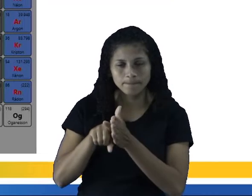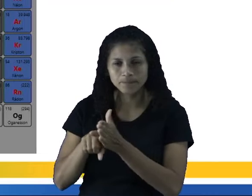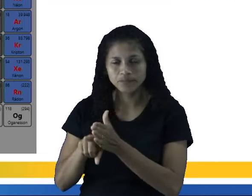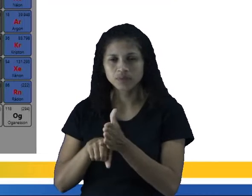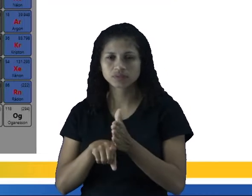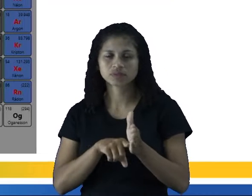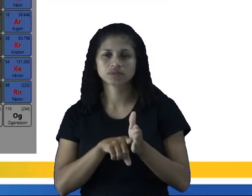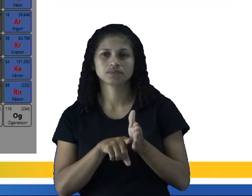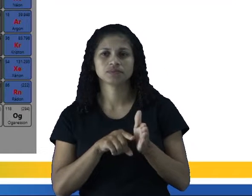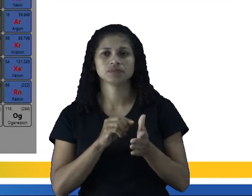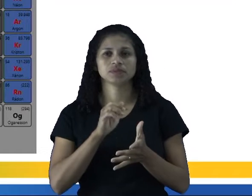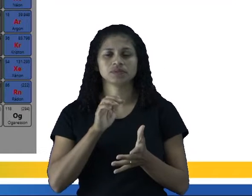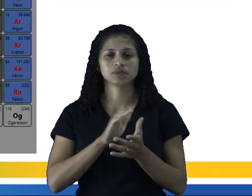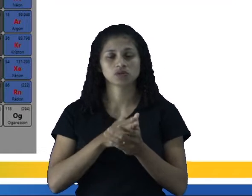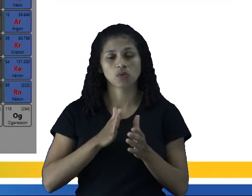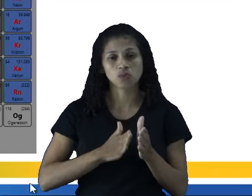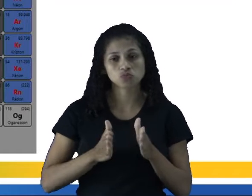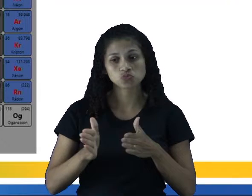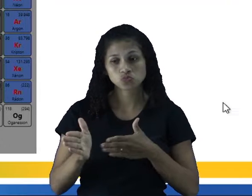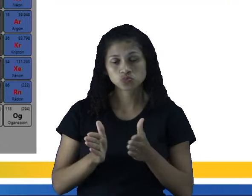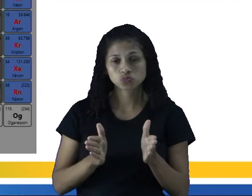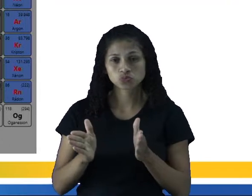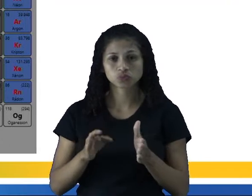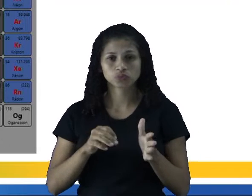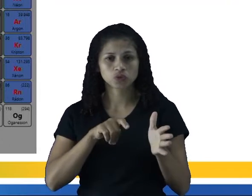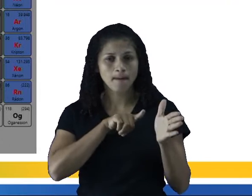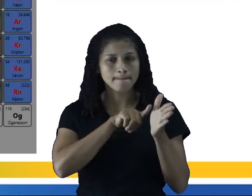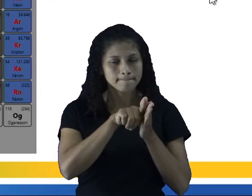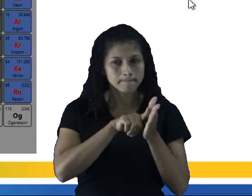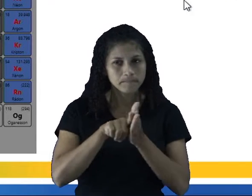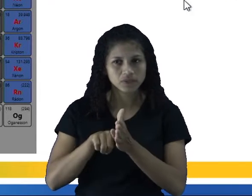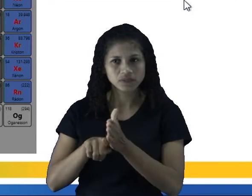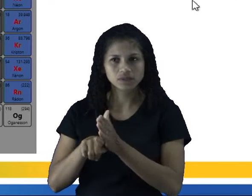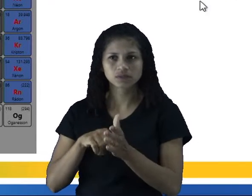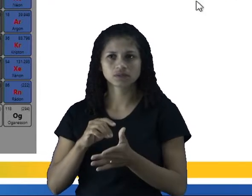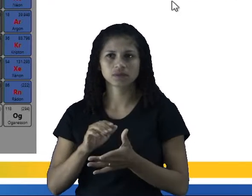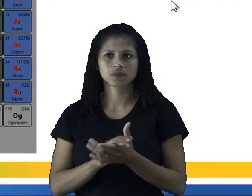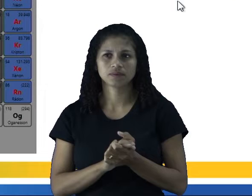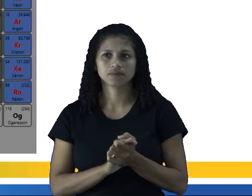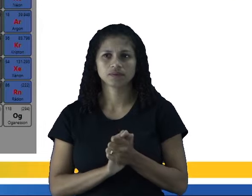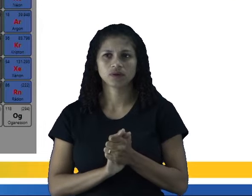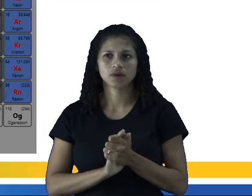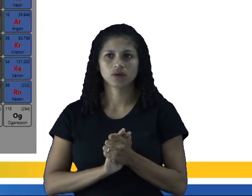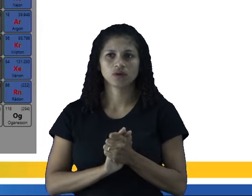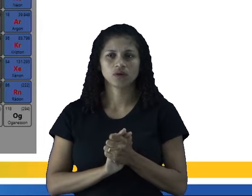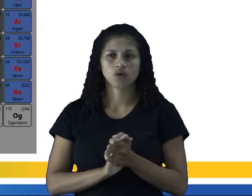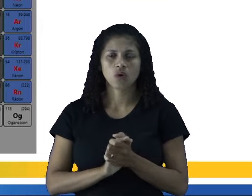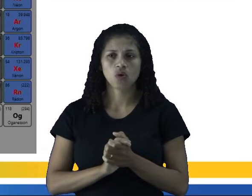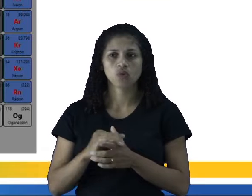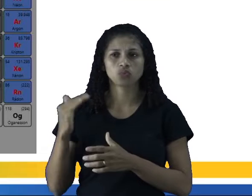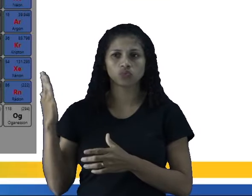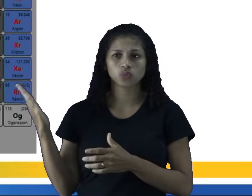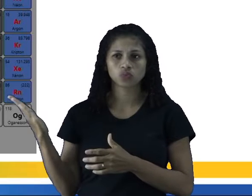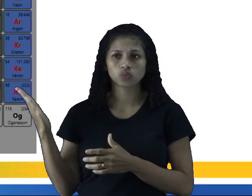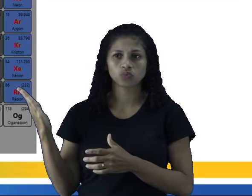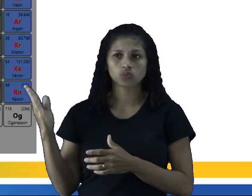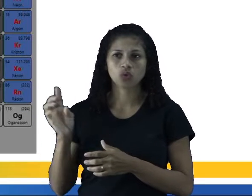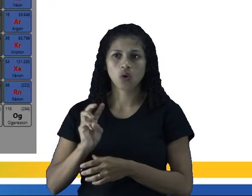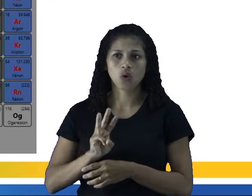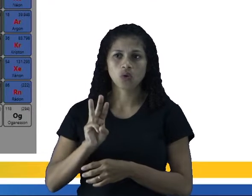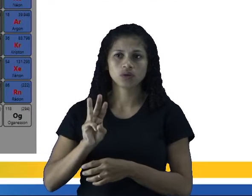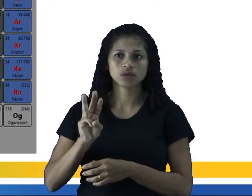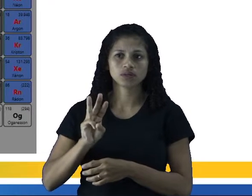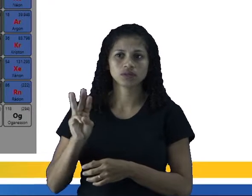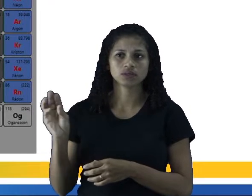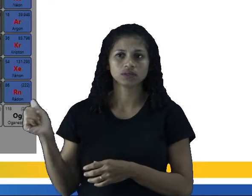tenham interesse, né, vocês podem entrar aí nesse link que eu coloquei aqui na aula. E aqui a gente pode escolher, ó. Então eu